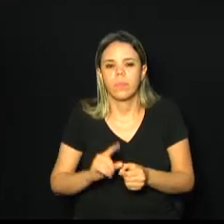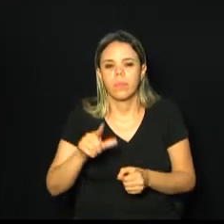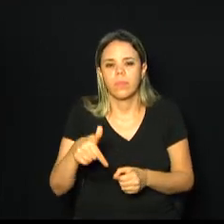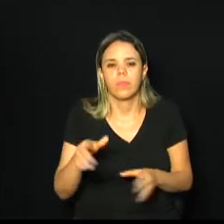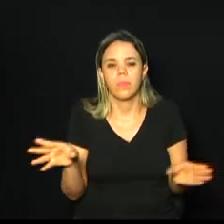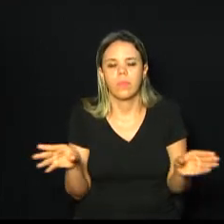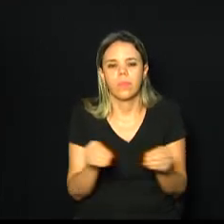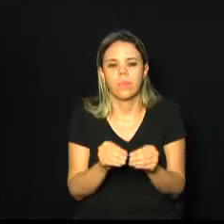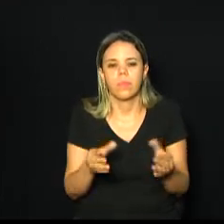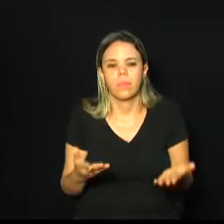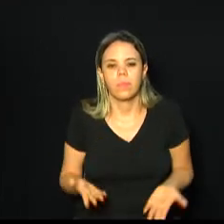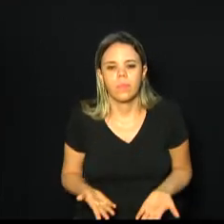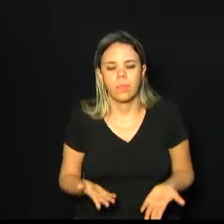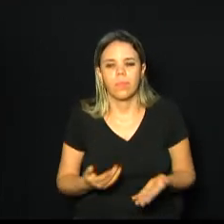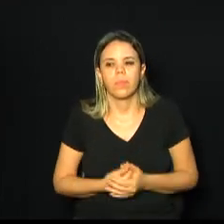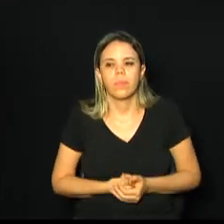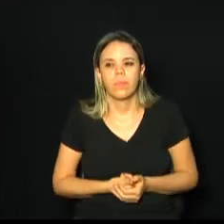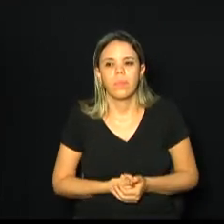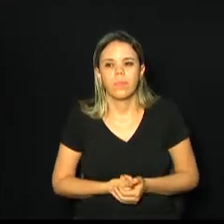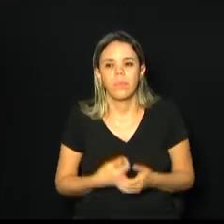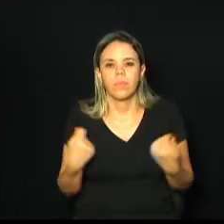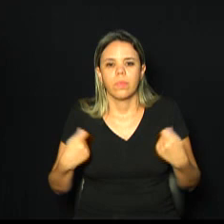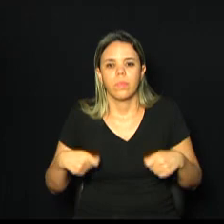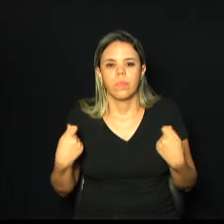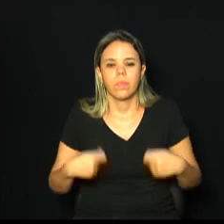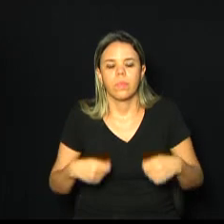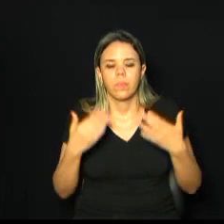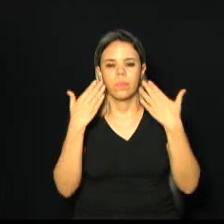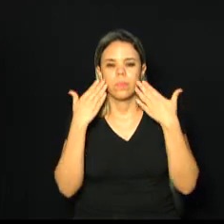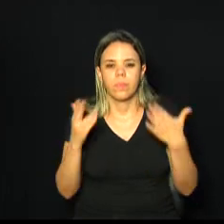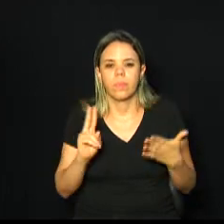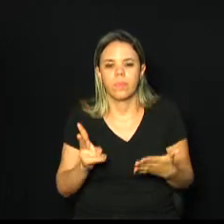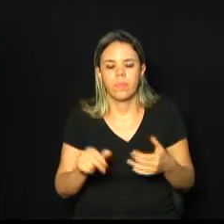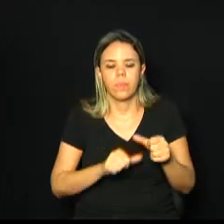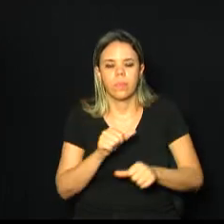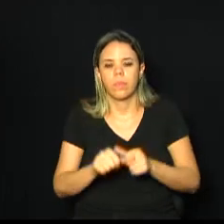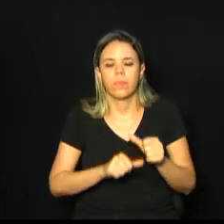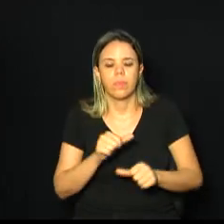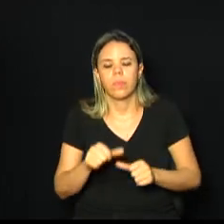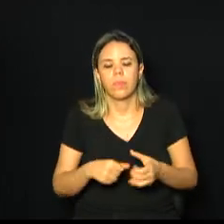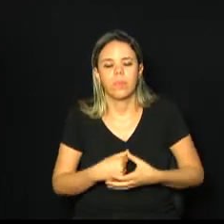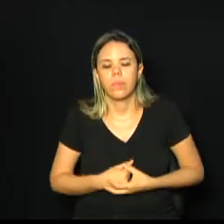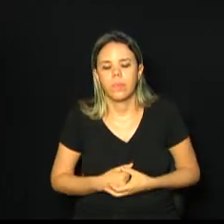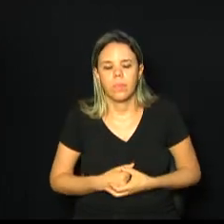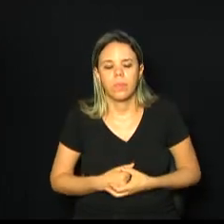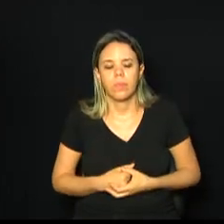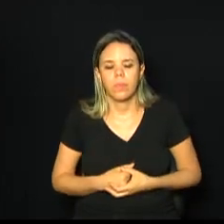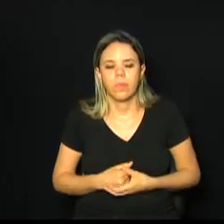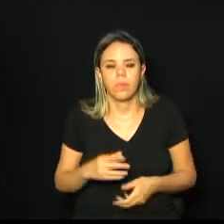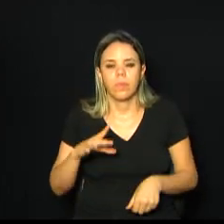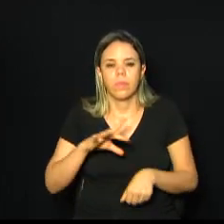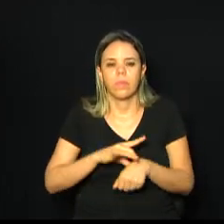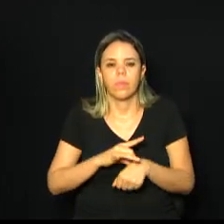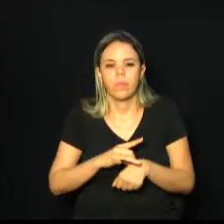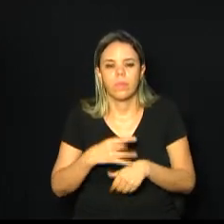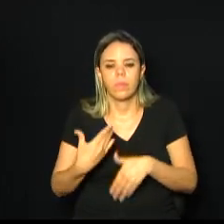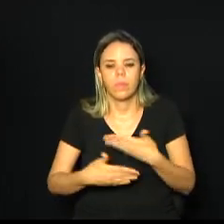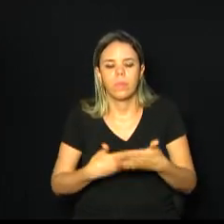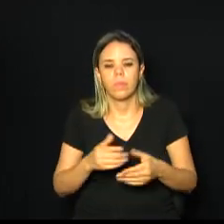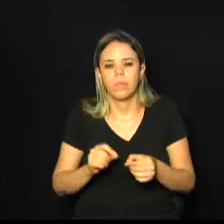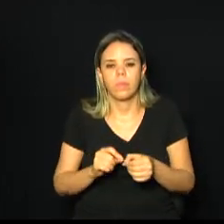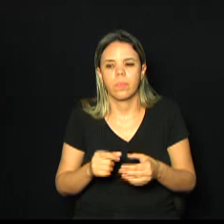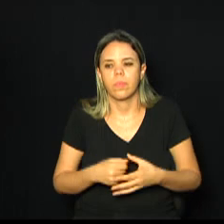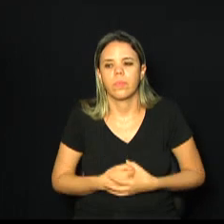conclusão definitiva, ou seja, precisa estar em constante mudança para assegurar todos os passos realizados.